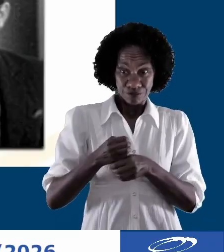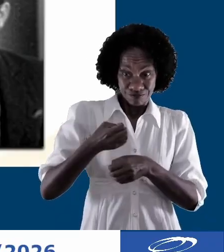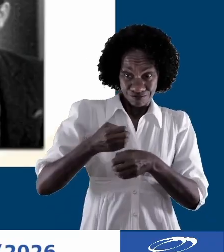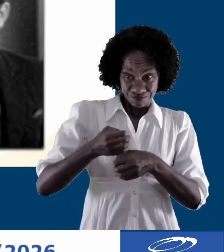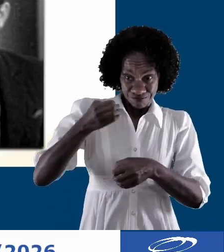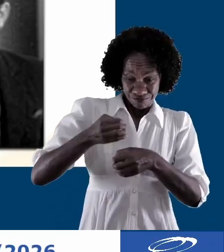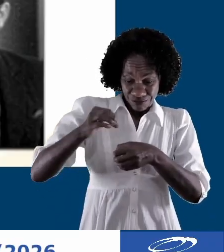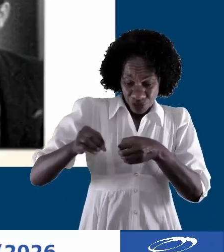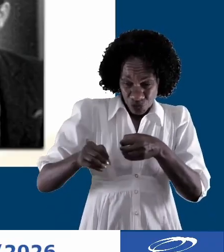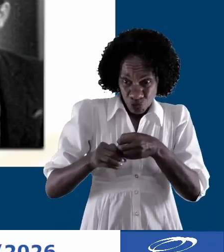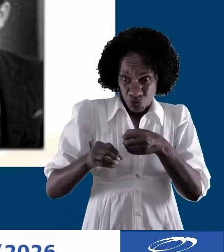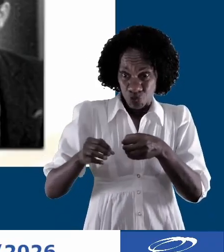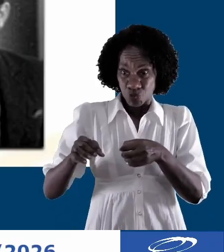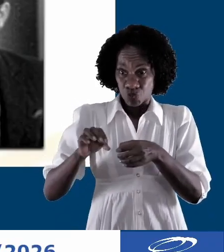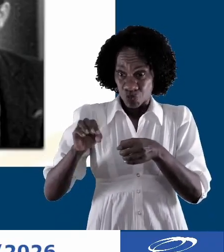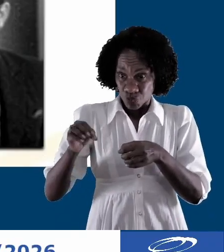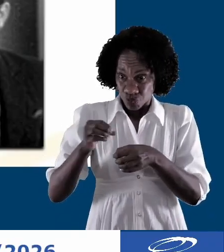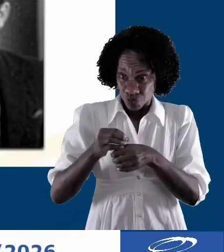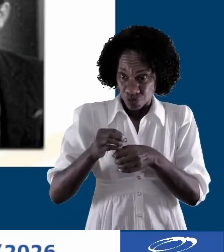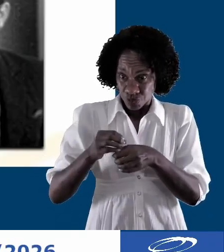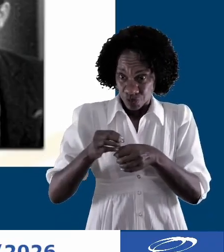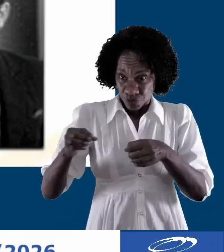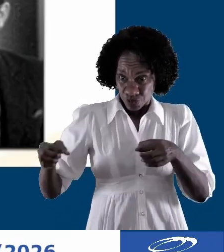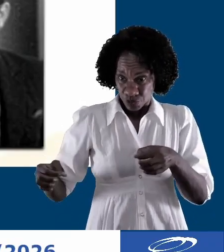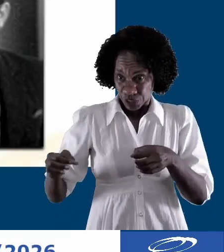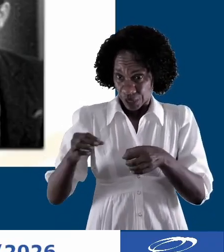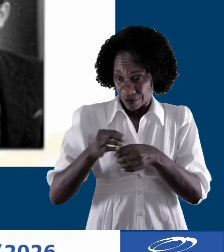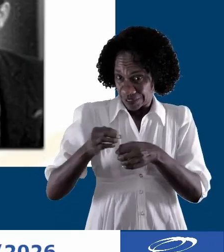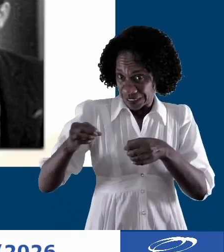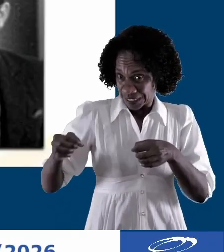enxerto de crista ilíaca ou de costela.